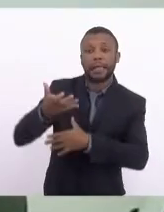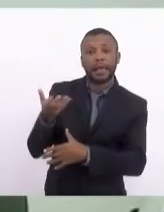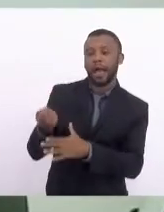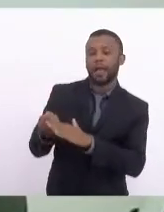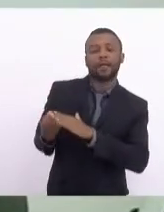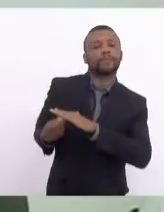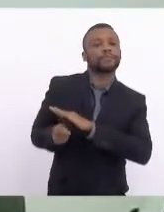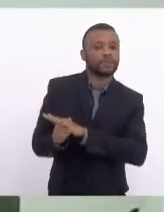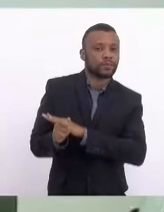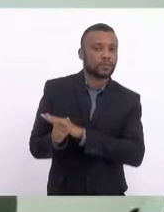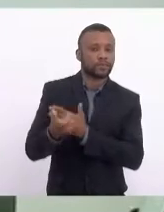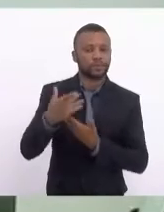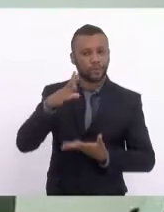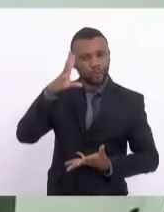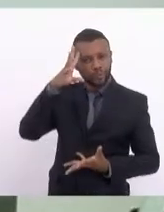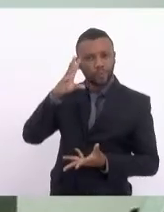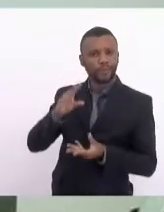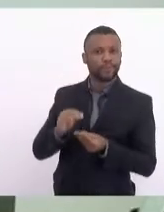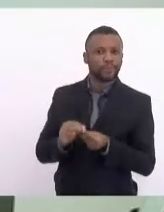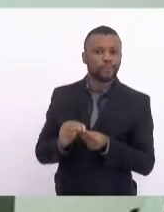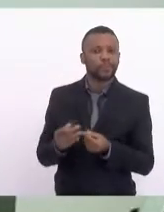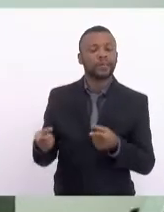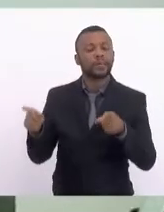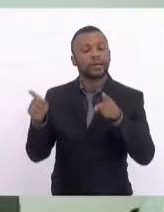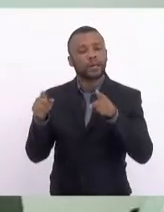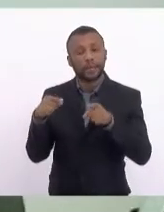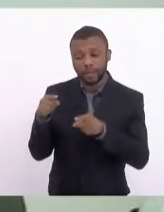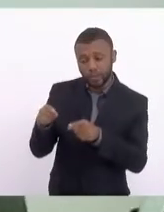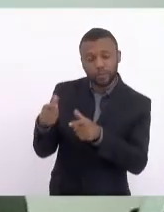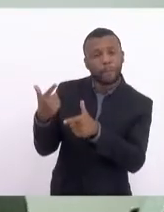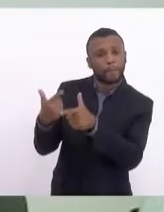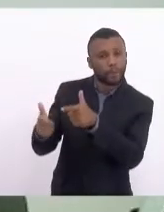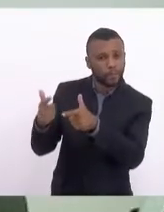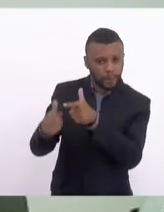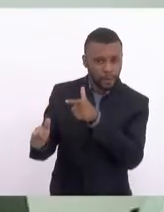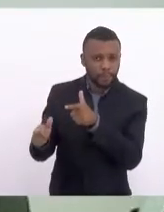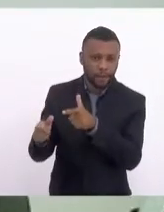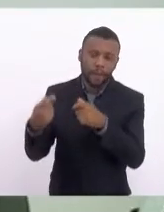essa questão também tem que ser solucionada,